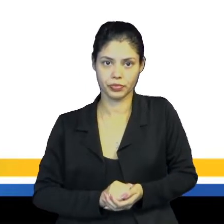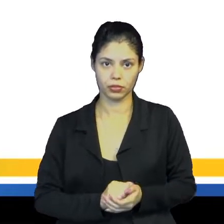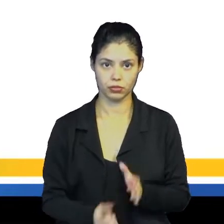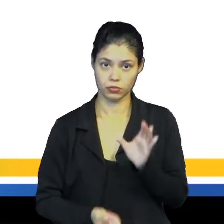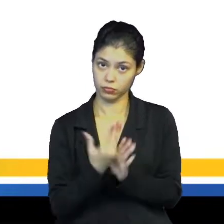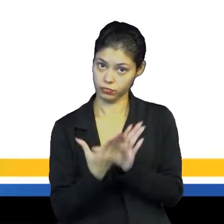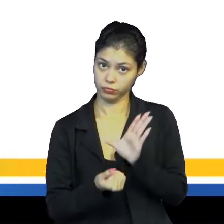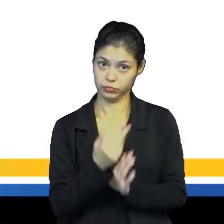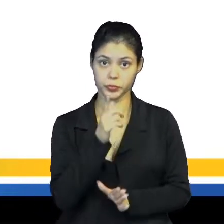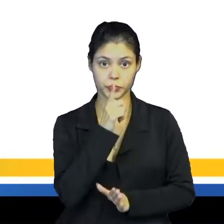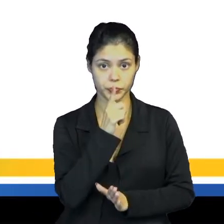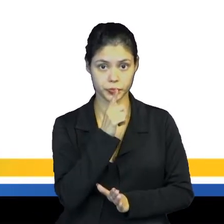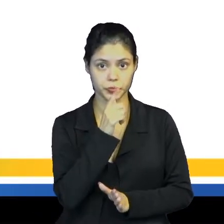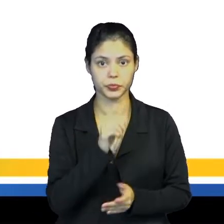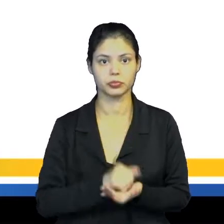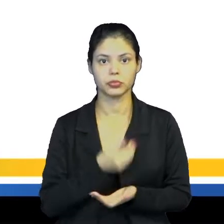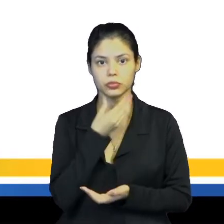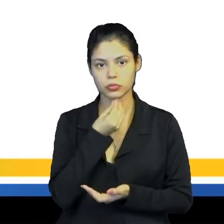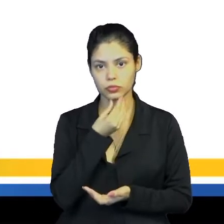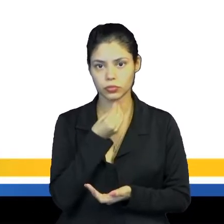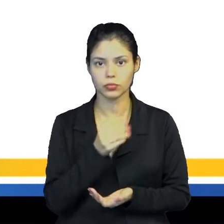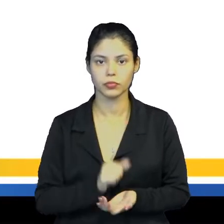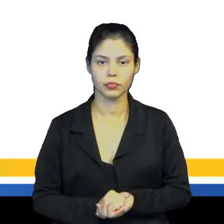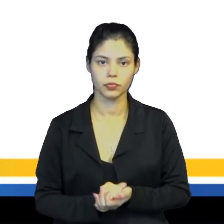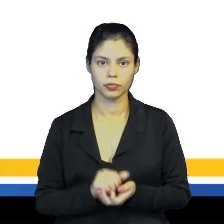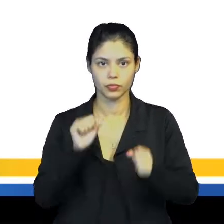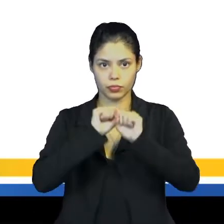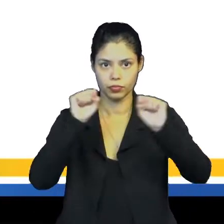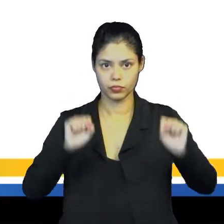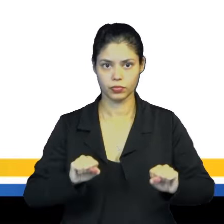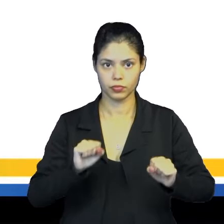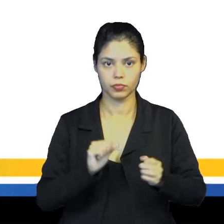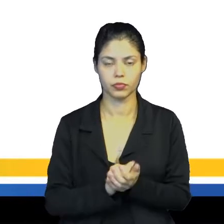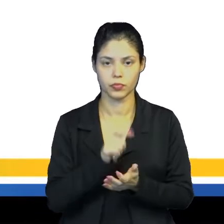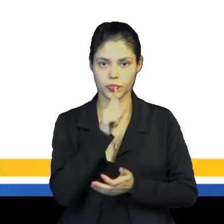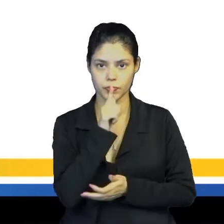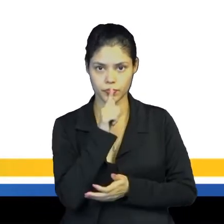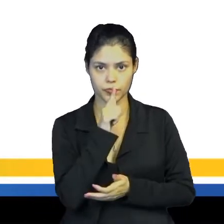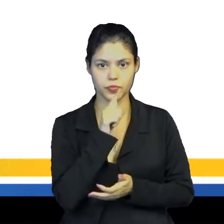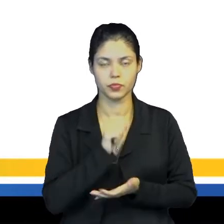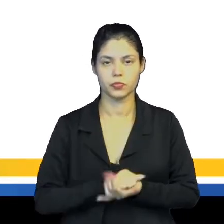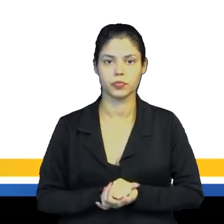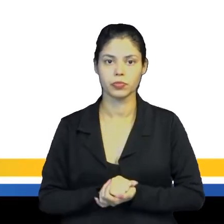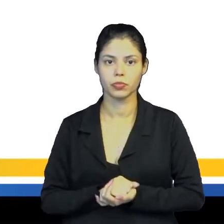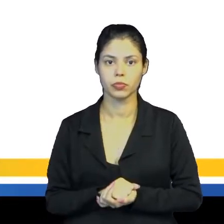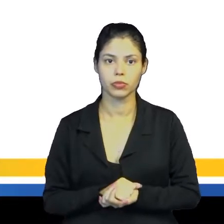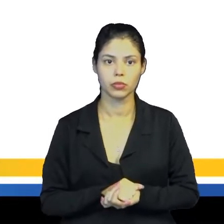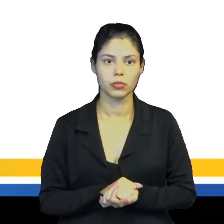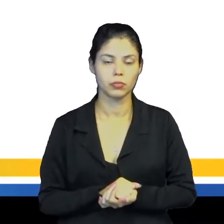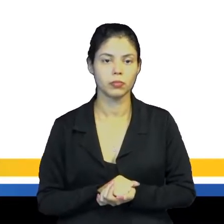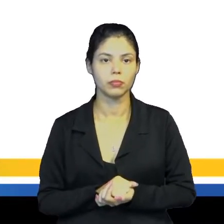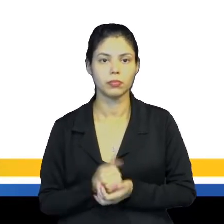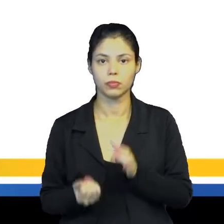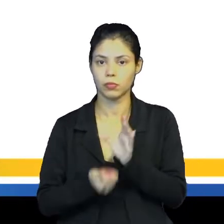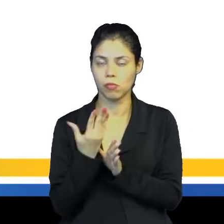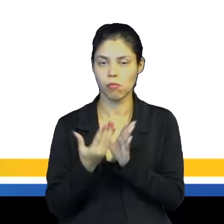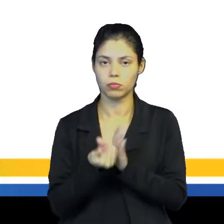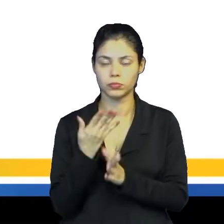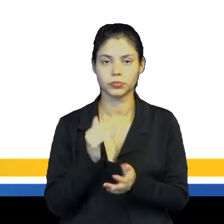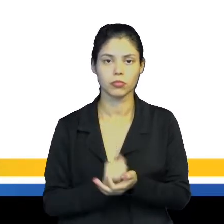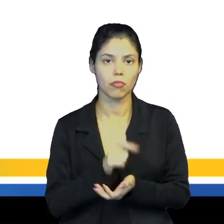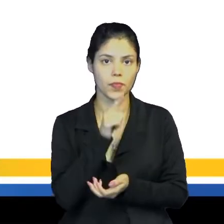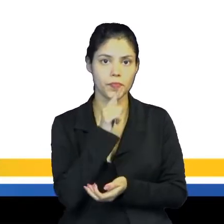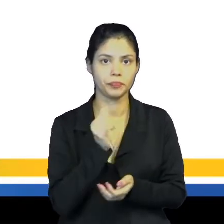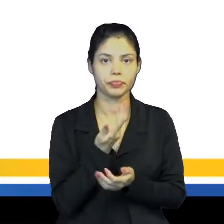Sistema reprodutor masculino, ou também chamado de sistema genital masculino. O sistema reprodutor masculino